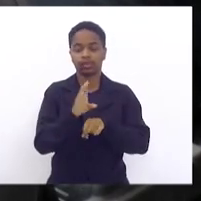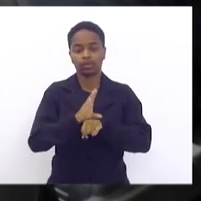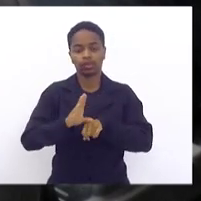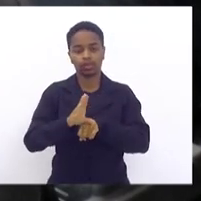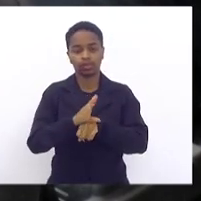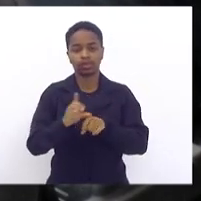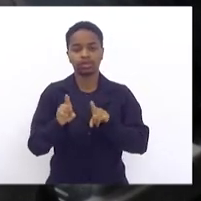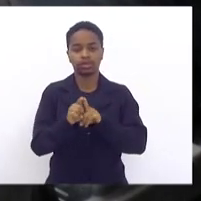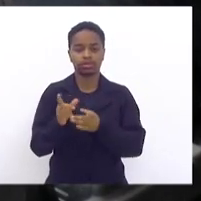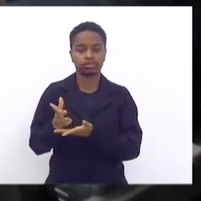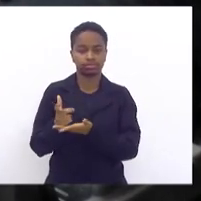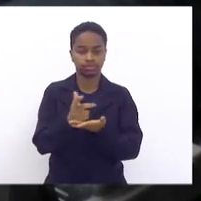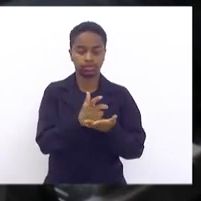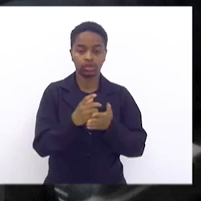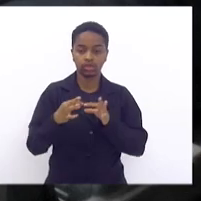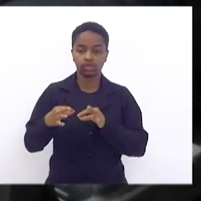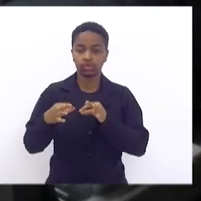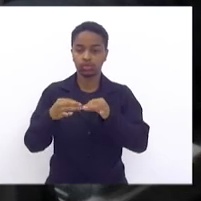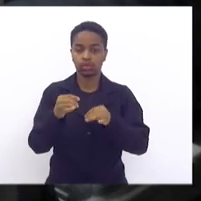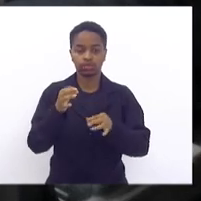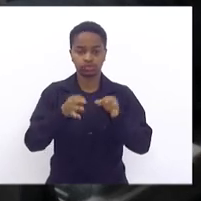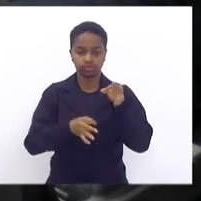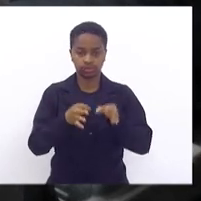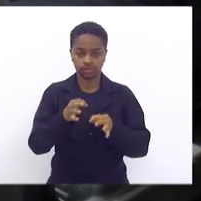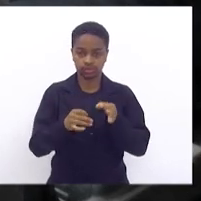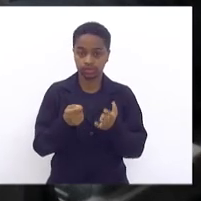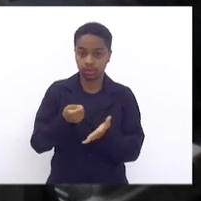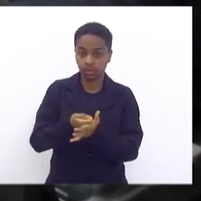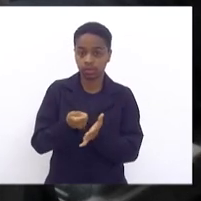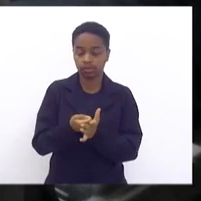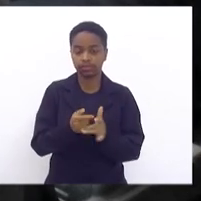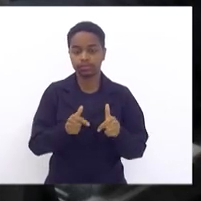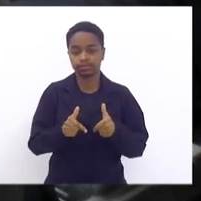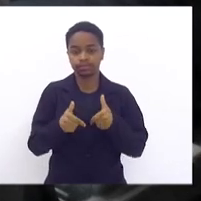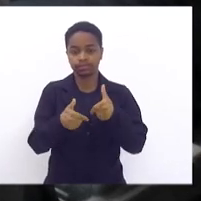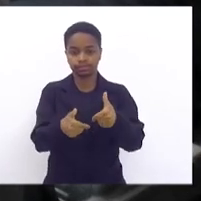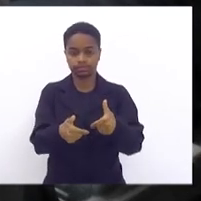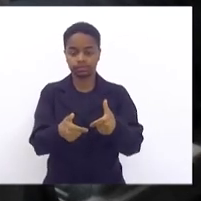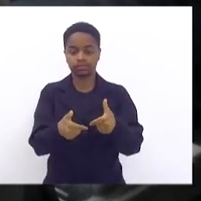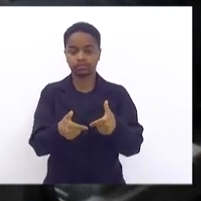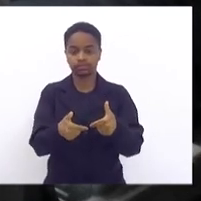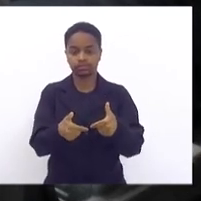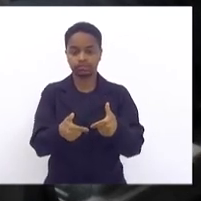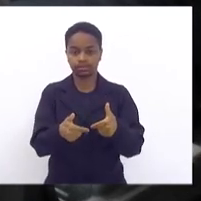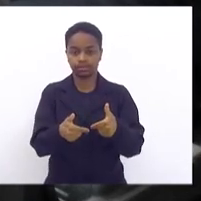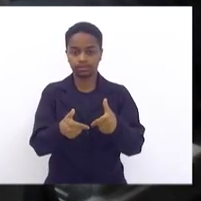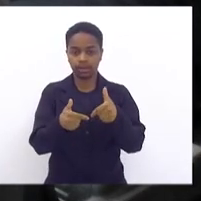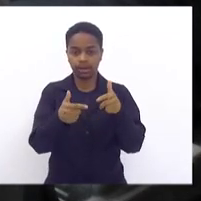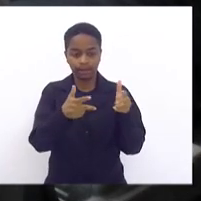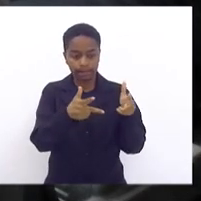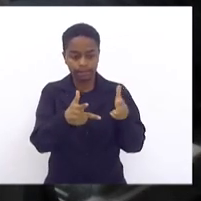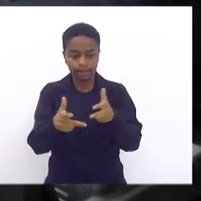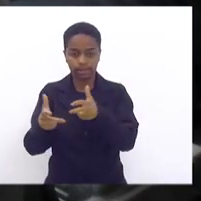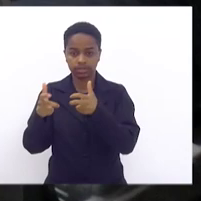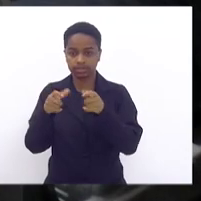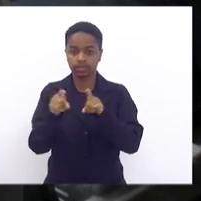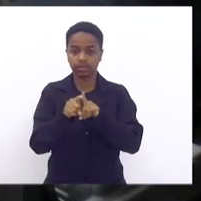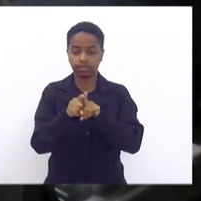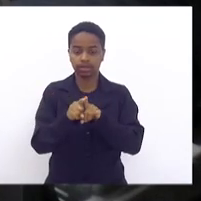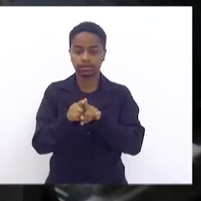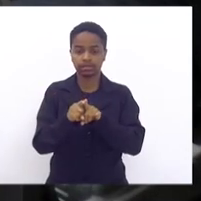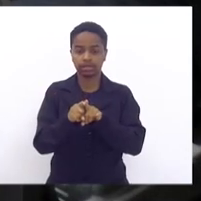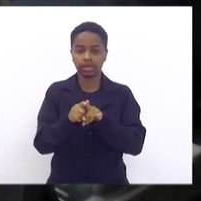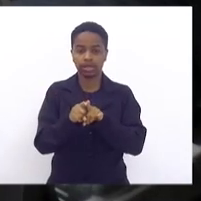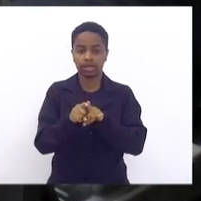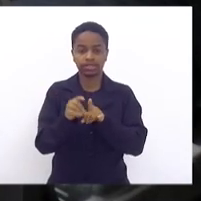constitucional, tributário, todos os juízes têm obrigação de atuar com essa amplitude, levando em conta que nós